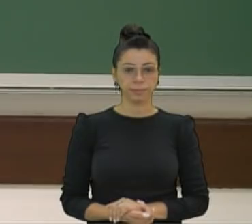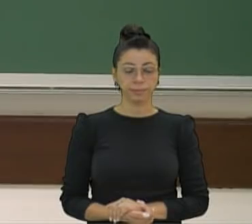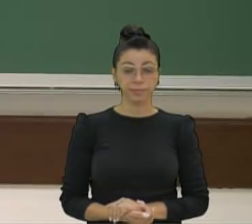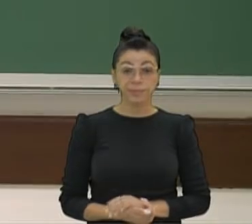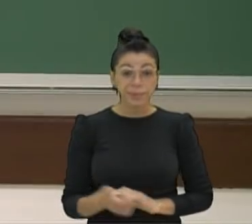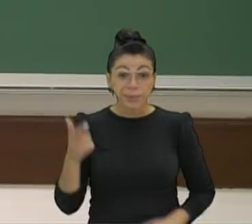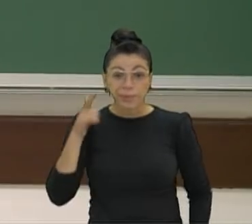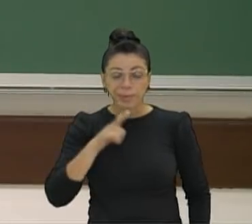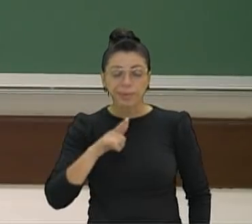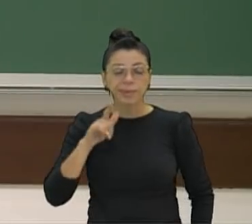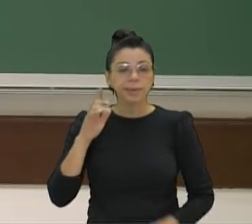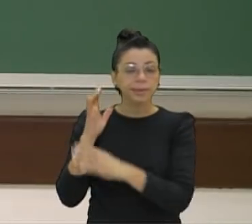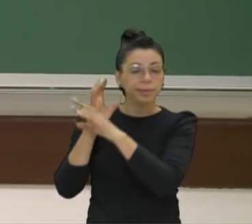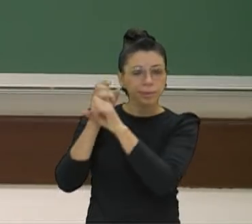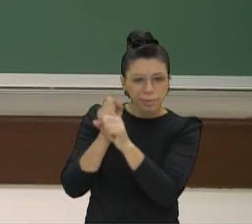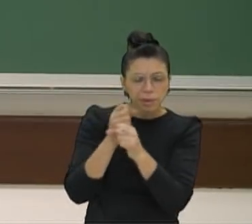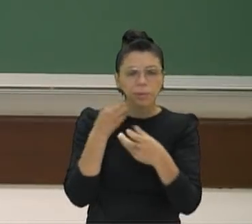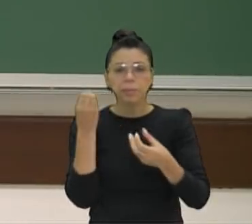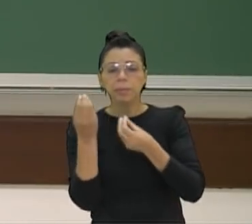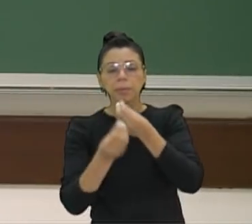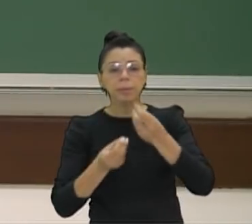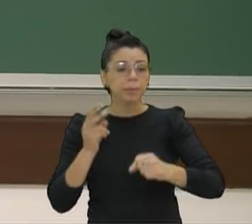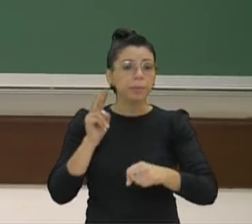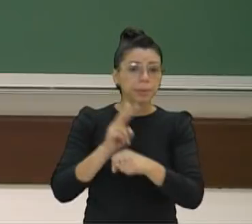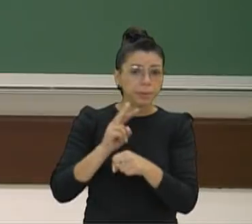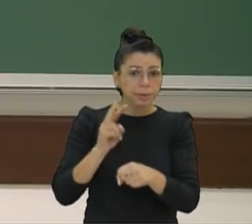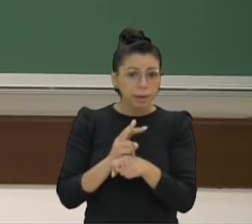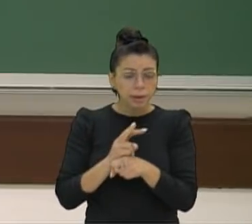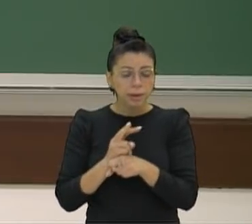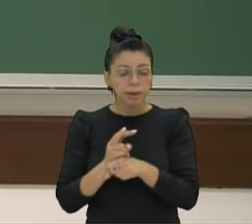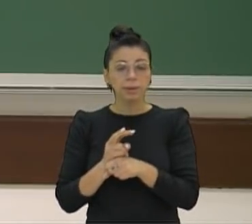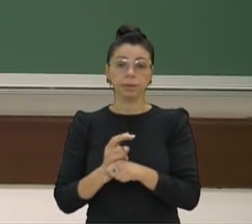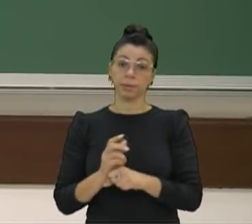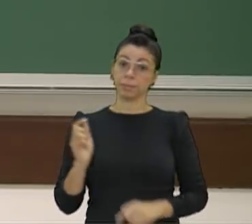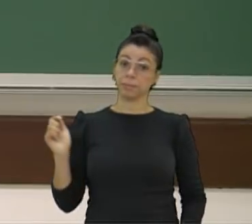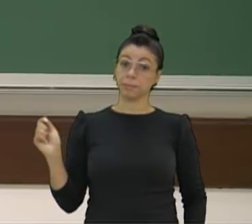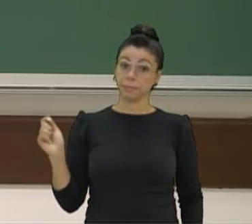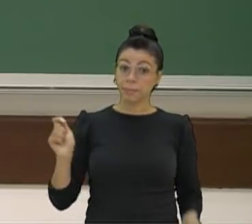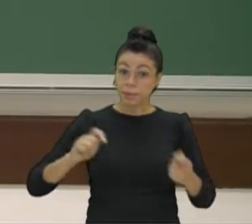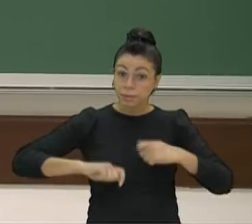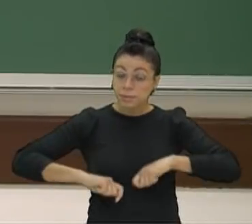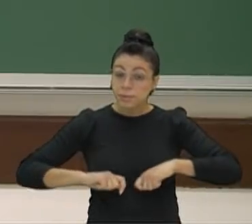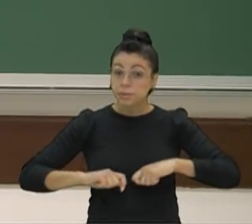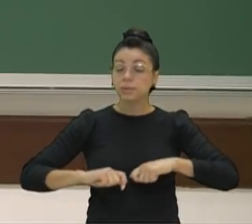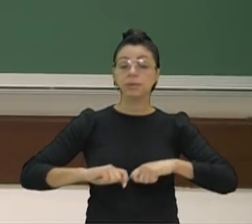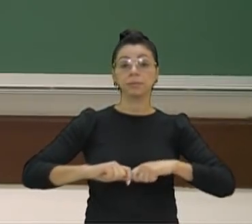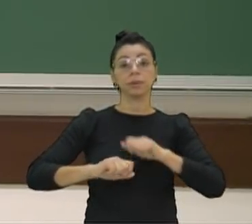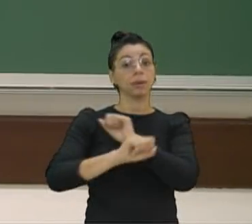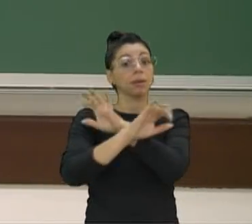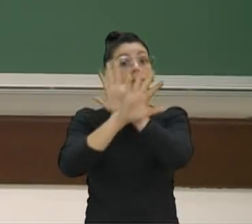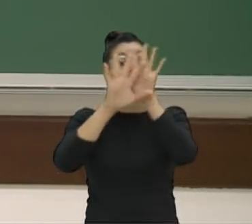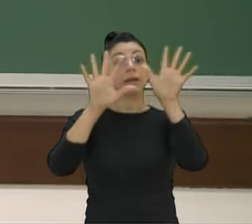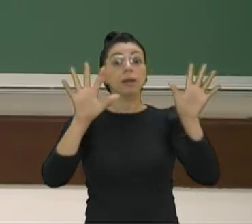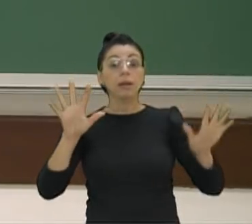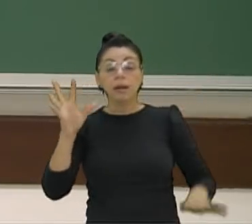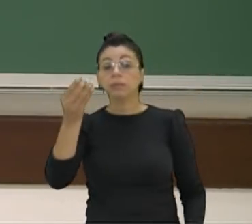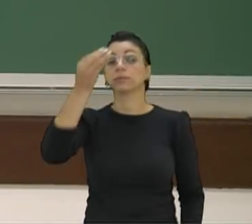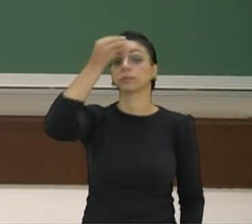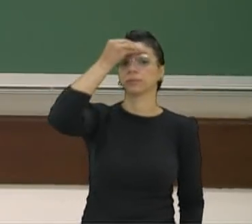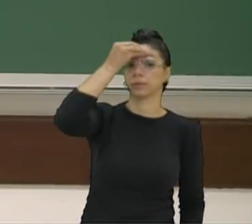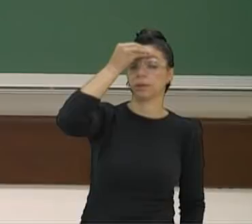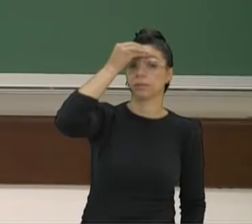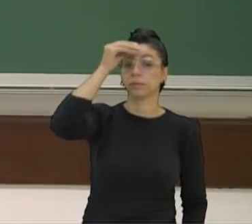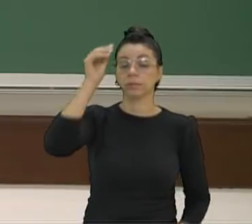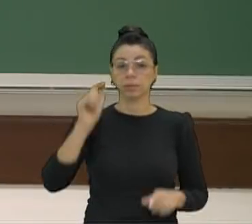Conseguiu lembrar quais são os cuidados? É essencial no momento como esse que estamos vivendo que a gente tenha bem claro isso na nossa mente, né?